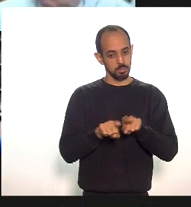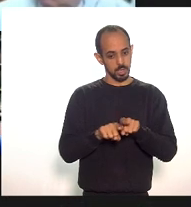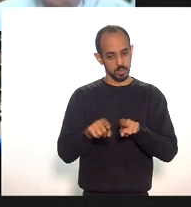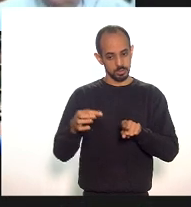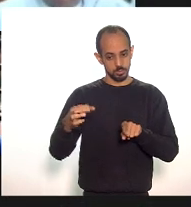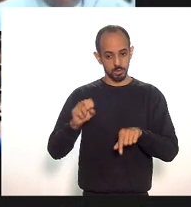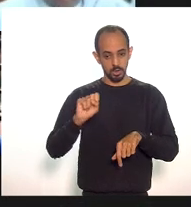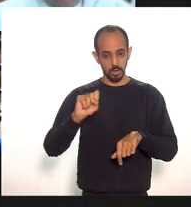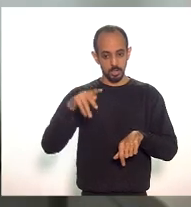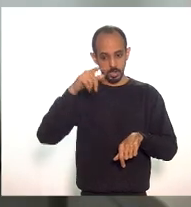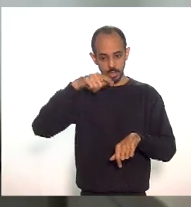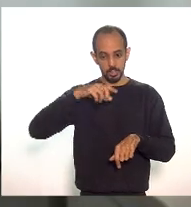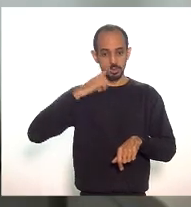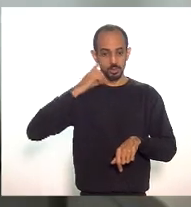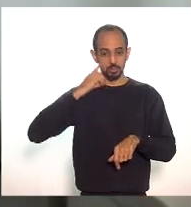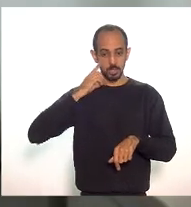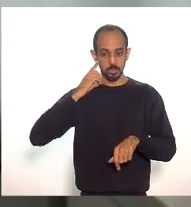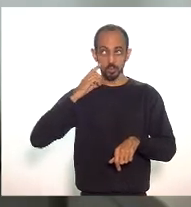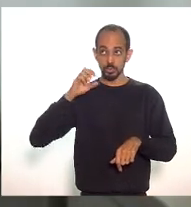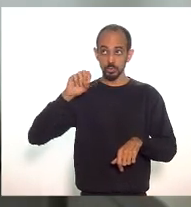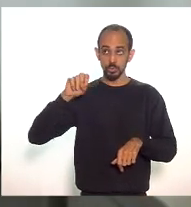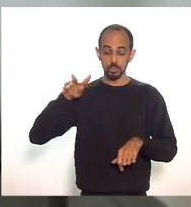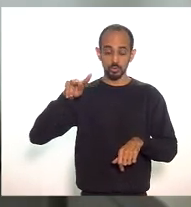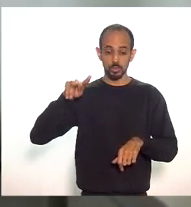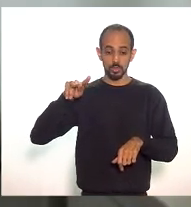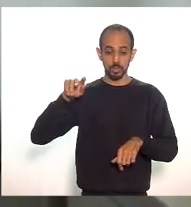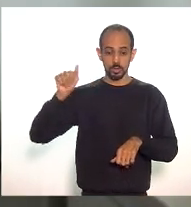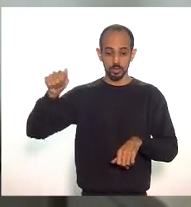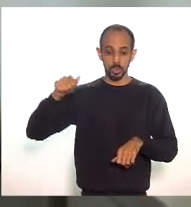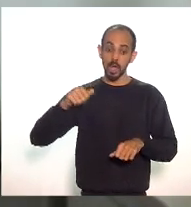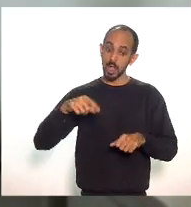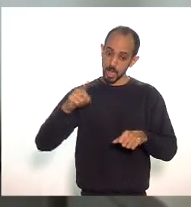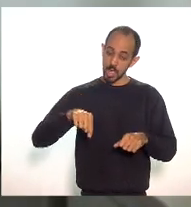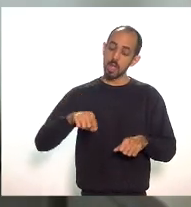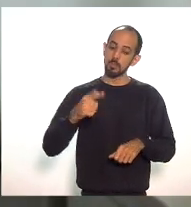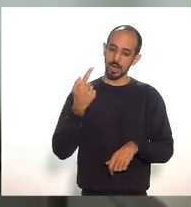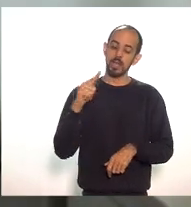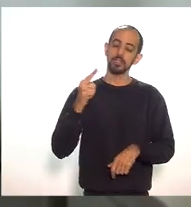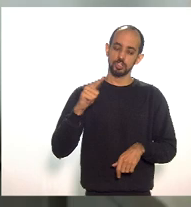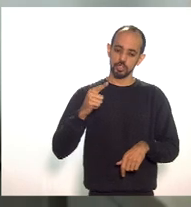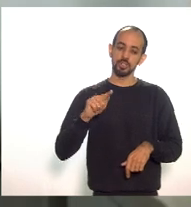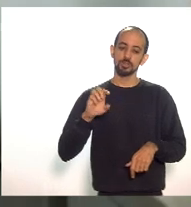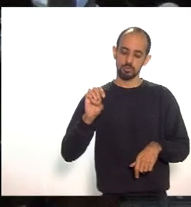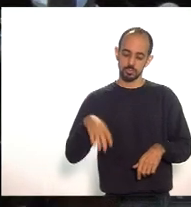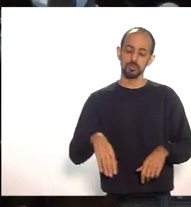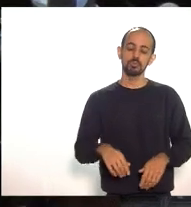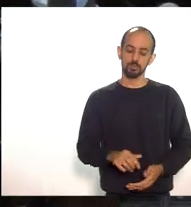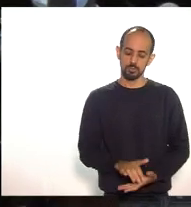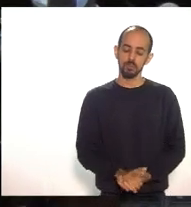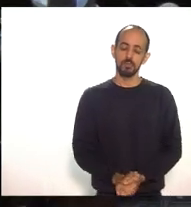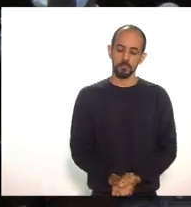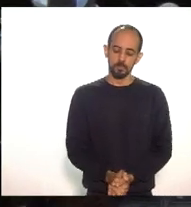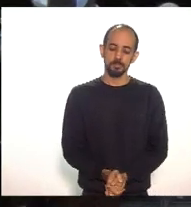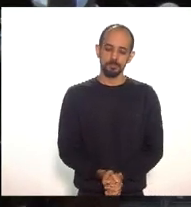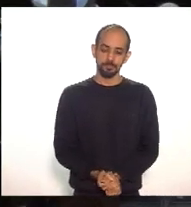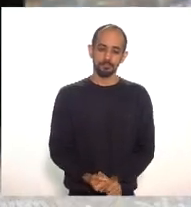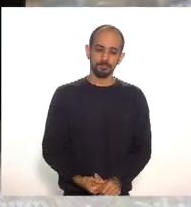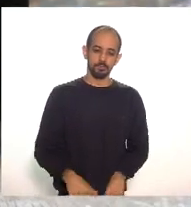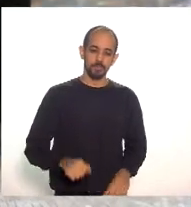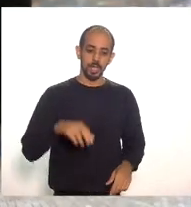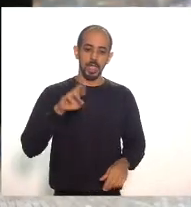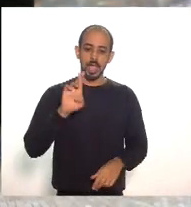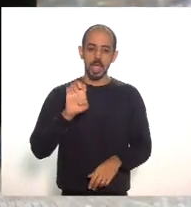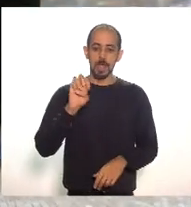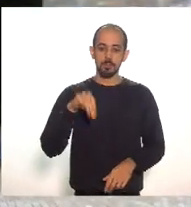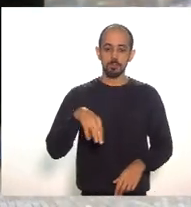ok É uma garantia que se não tiver Ok vamos repetir o remédio alcon faz um